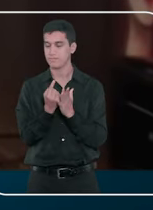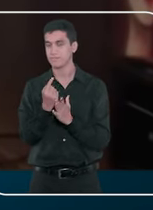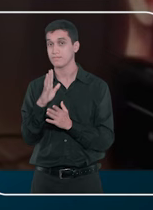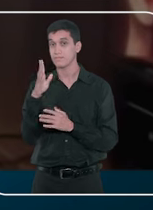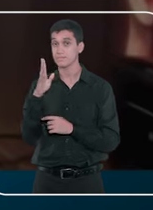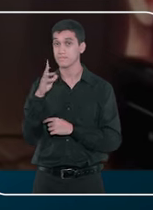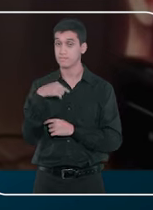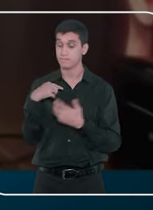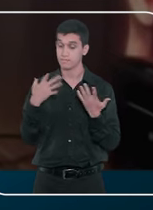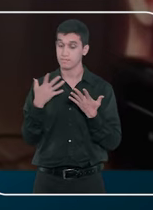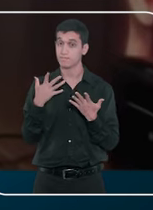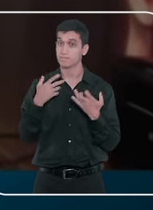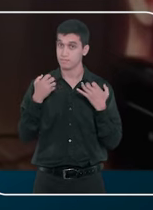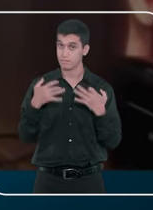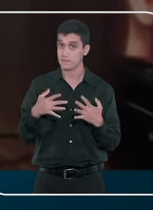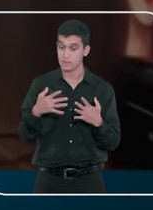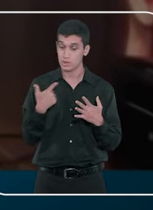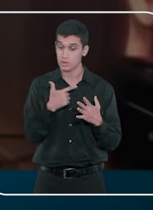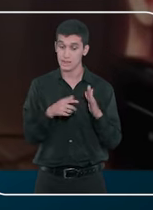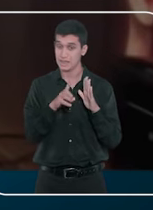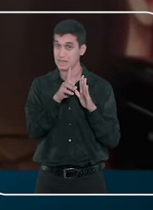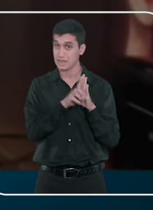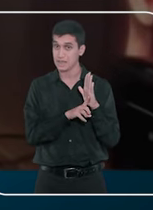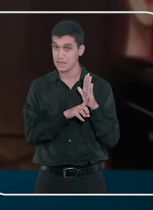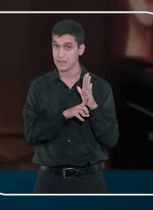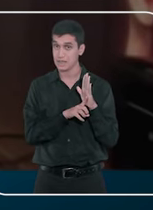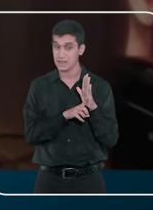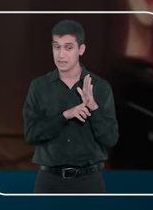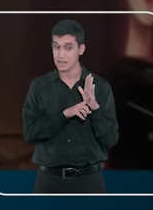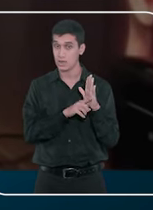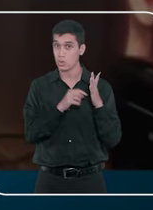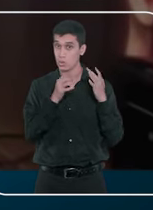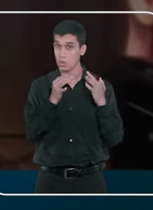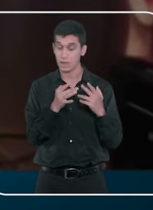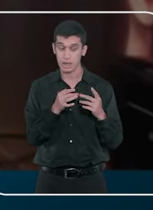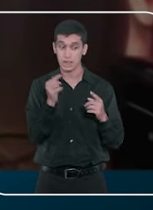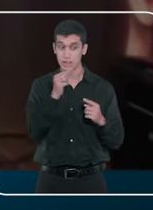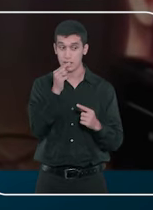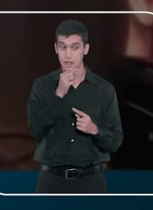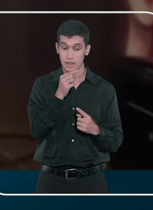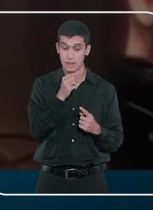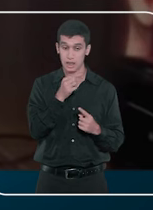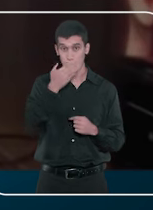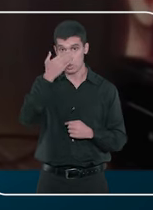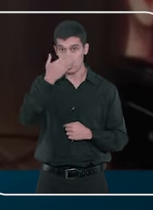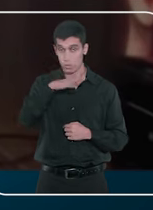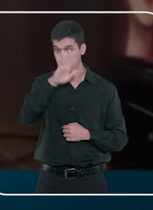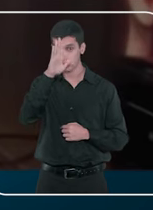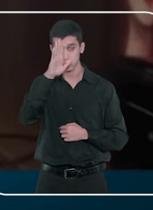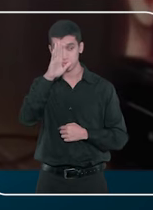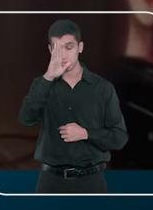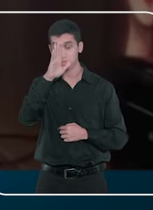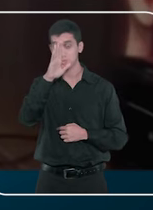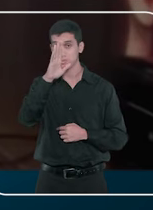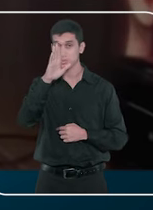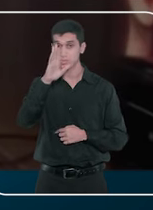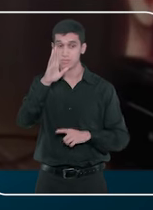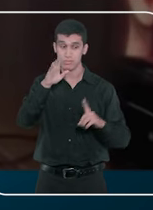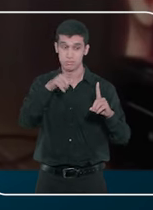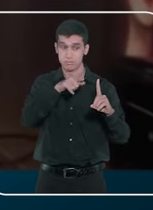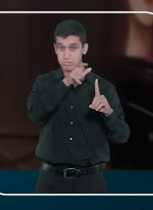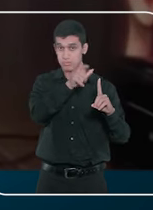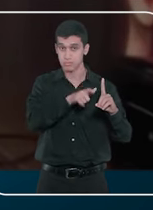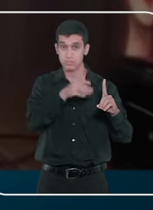existe um direito público subjetivo de realização dos acordos. Não é possível